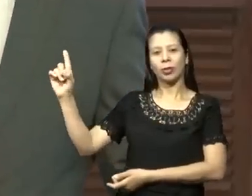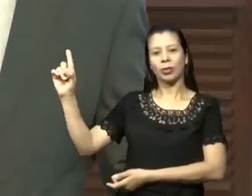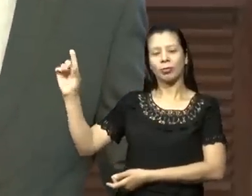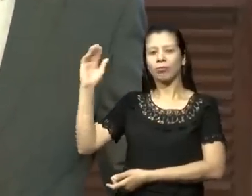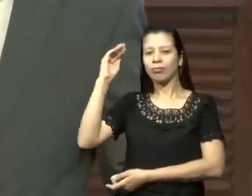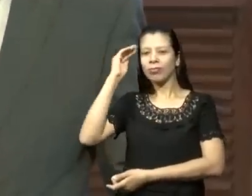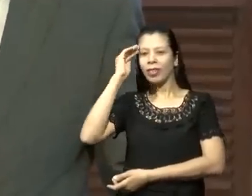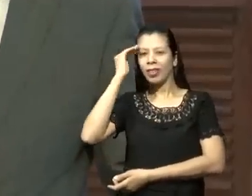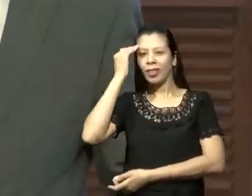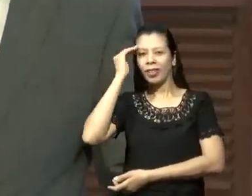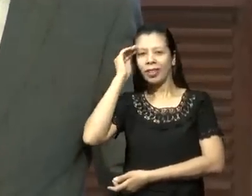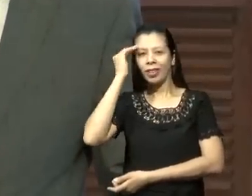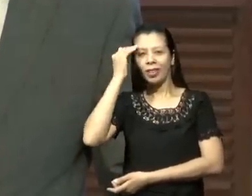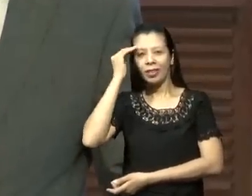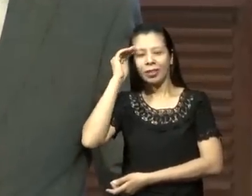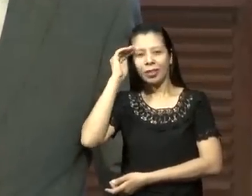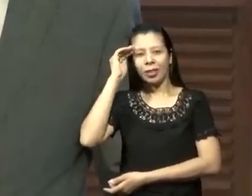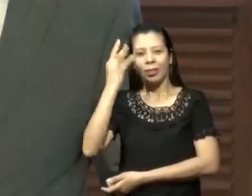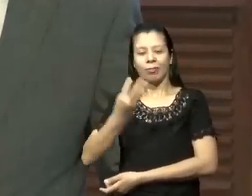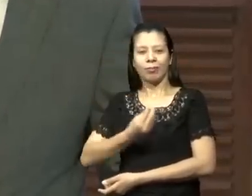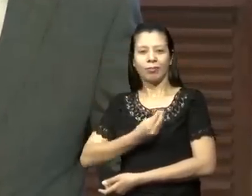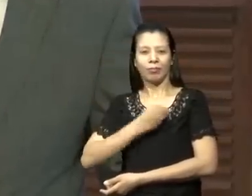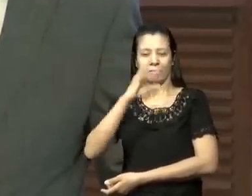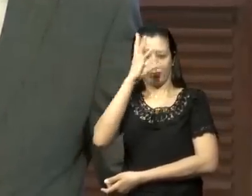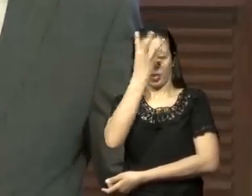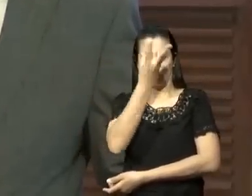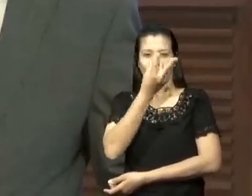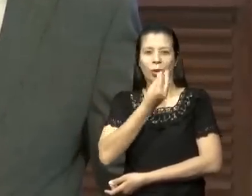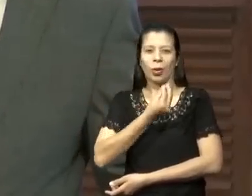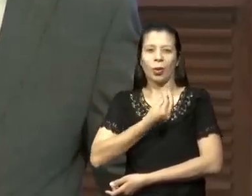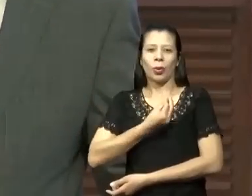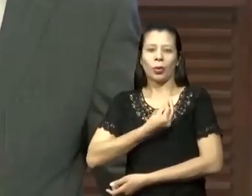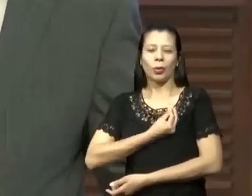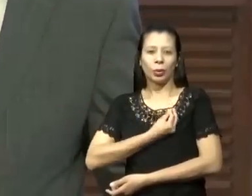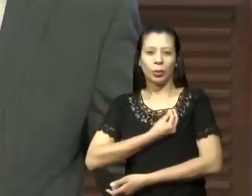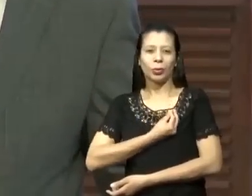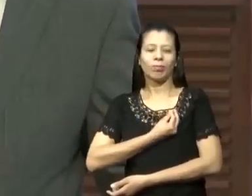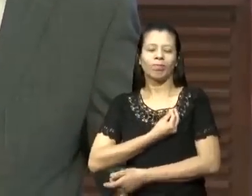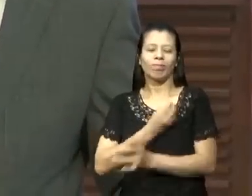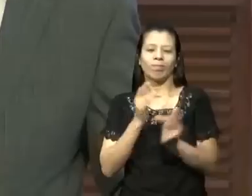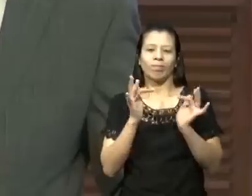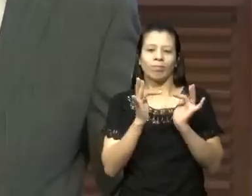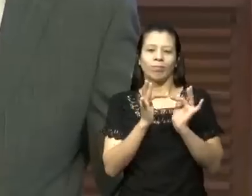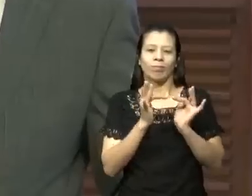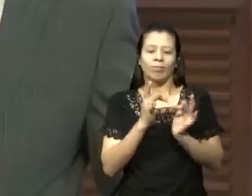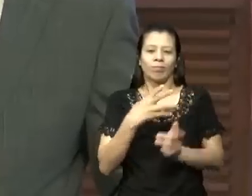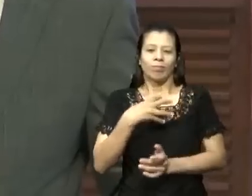realidades em nosso coração pela comunhão amanhã após manhã com Deus